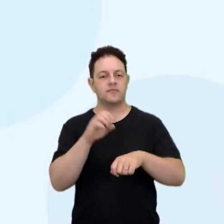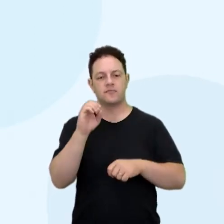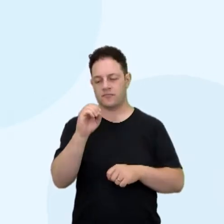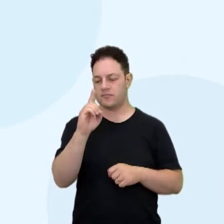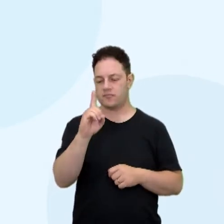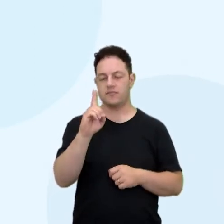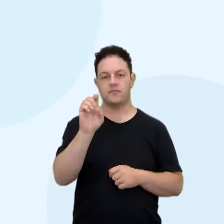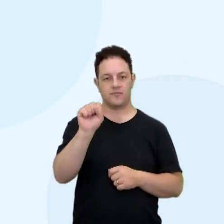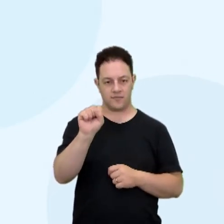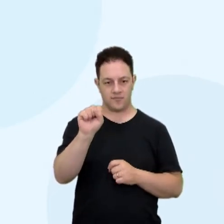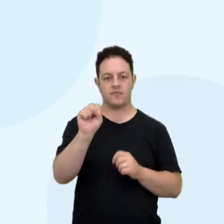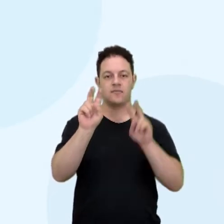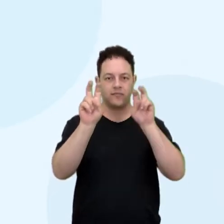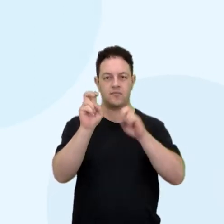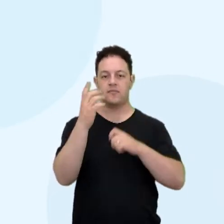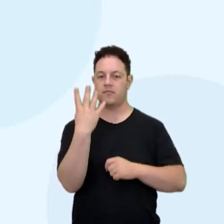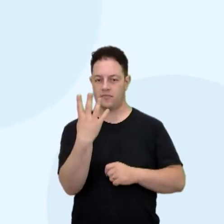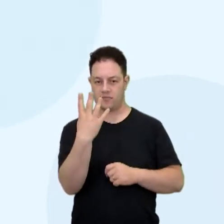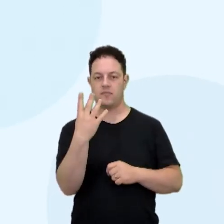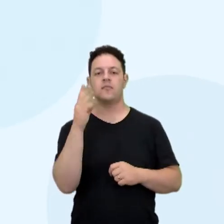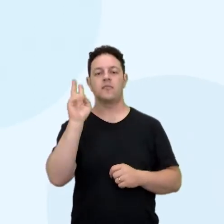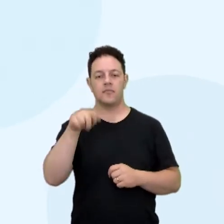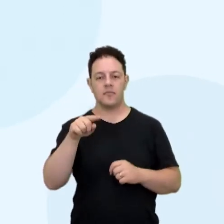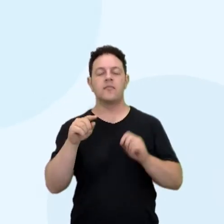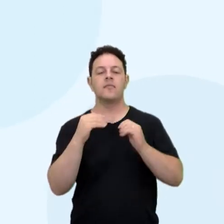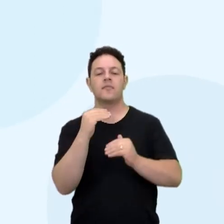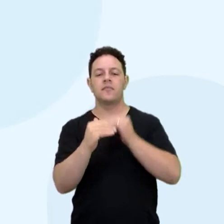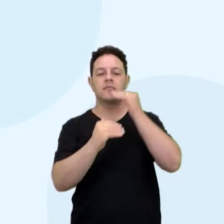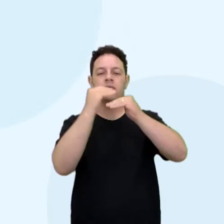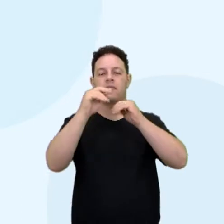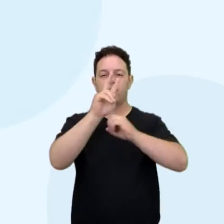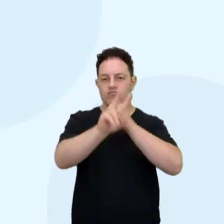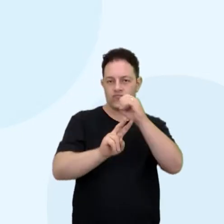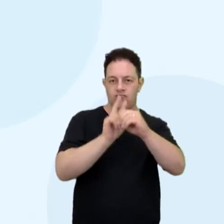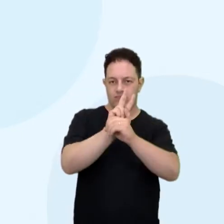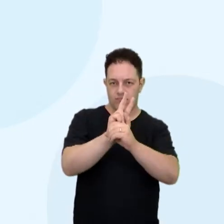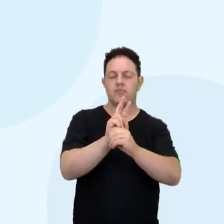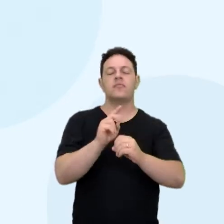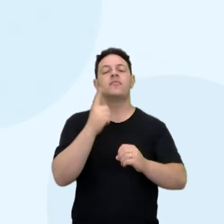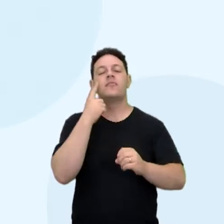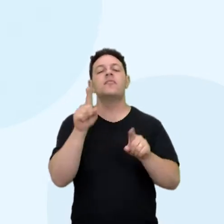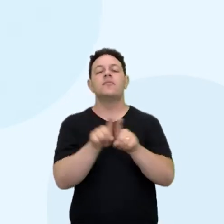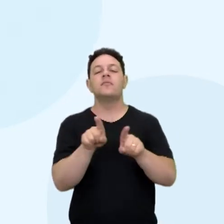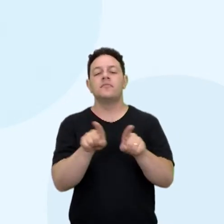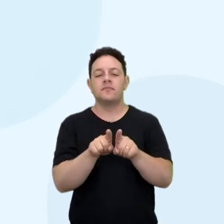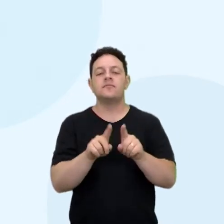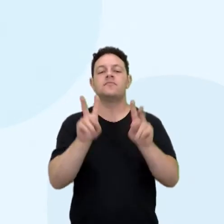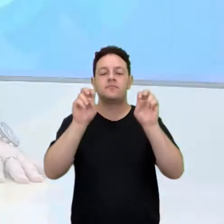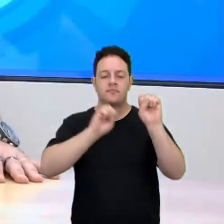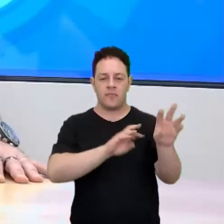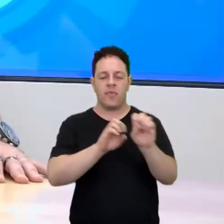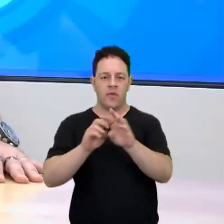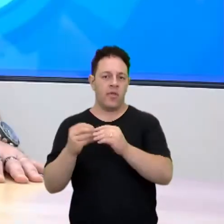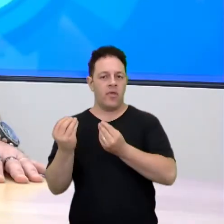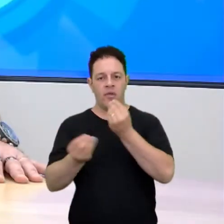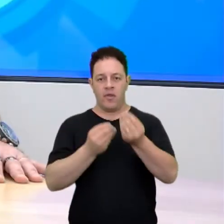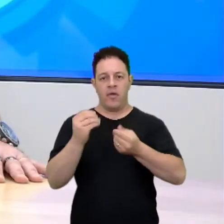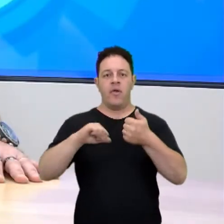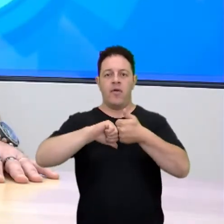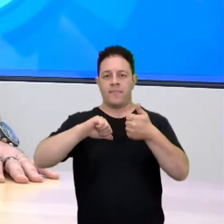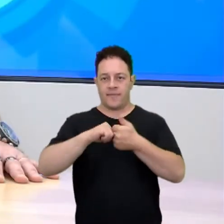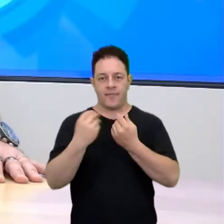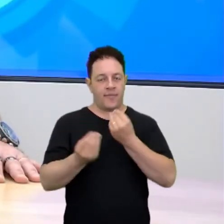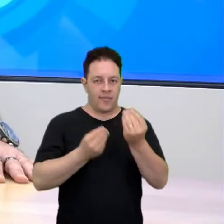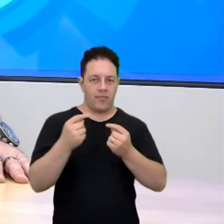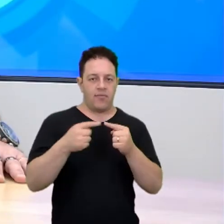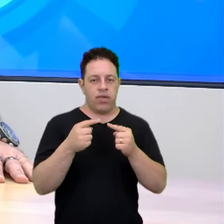ODS 4, Objetivos do Desenvolvimento Sustentável, e nesse caso falando aí de educação de qualidade, que faz parte